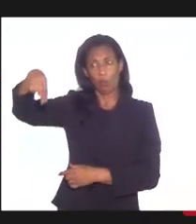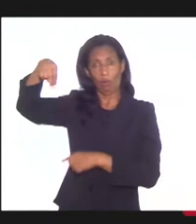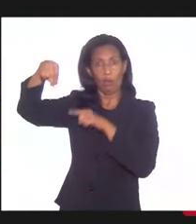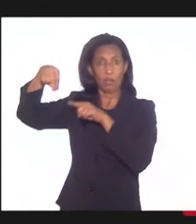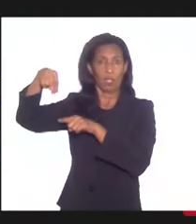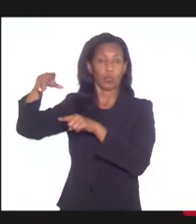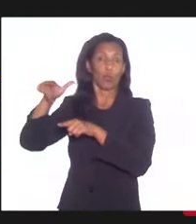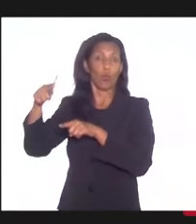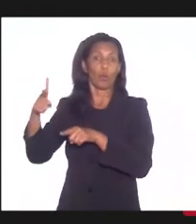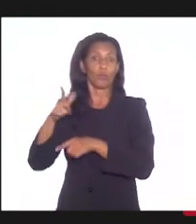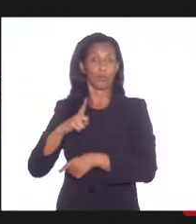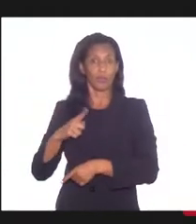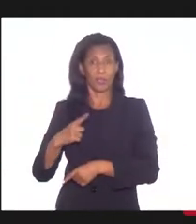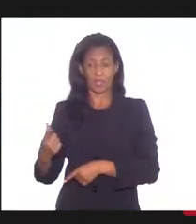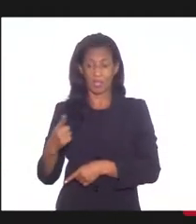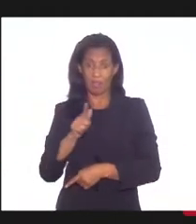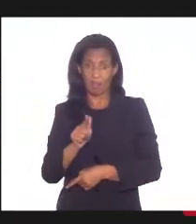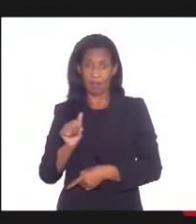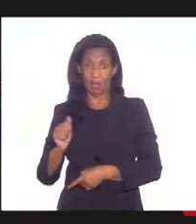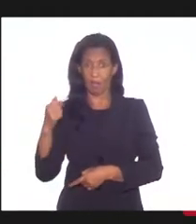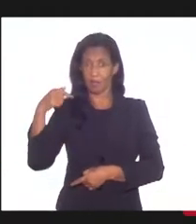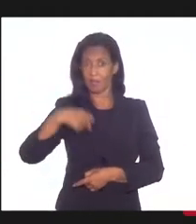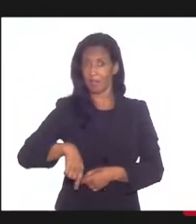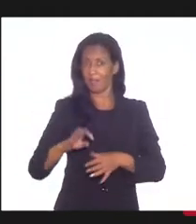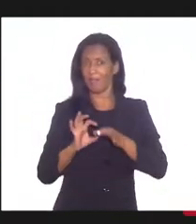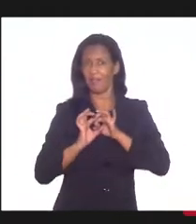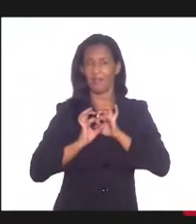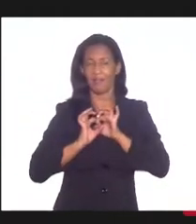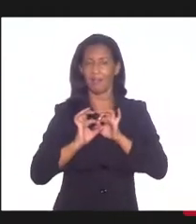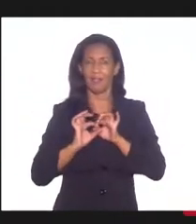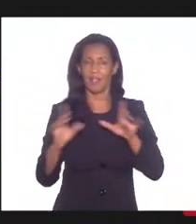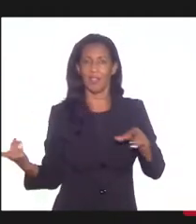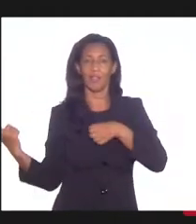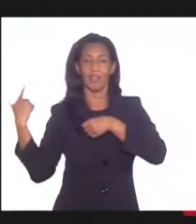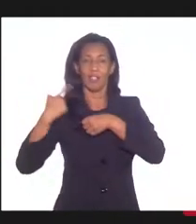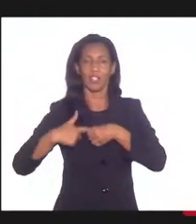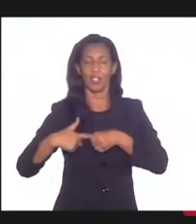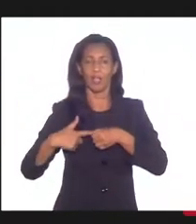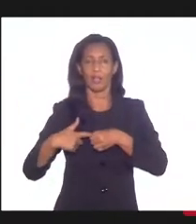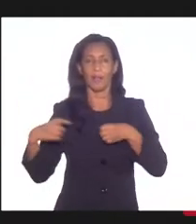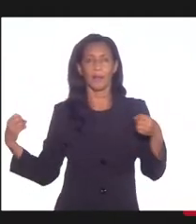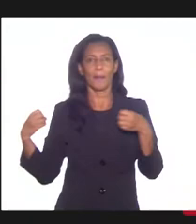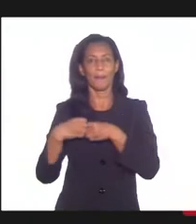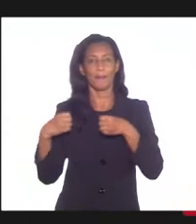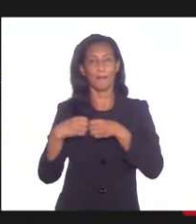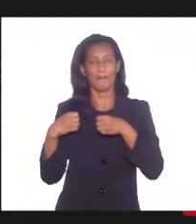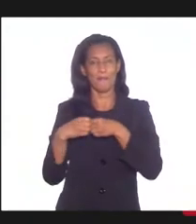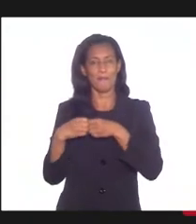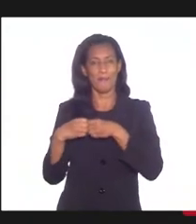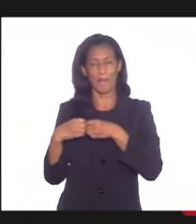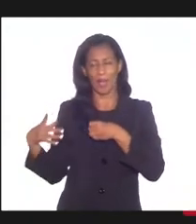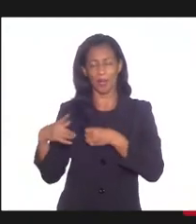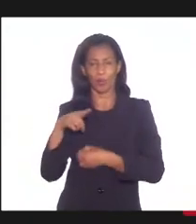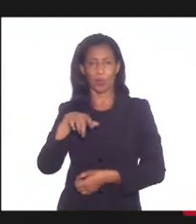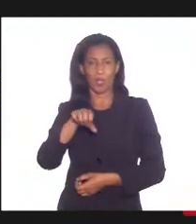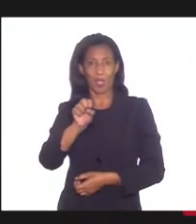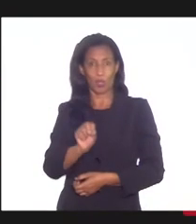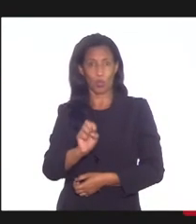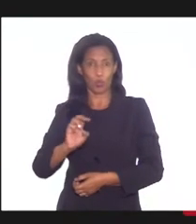tem gás aqui associado, livre, reinjetado e próximo do centro de carga, que é a região Sudeste.